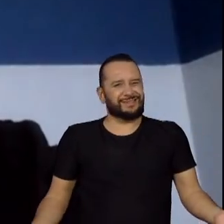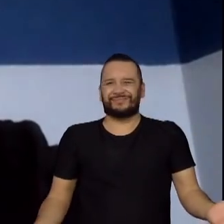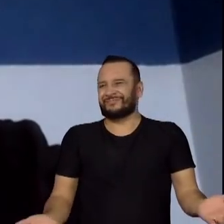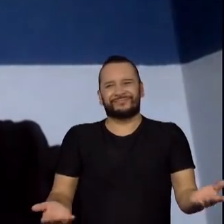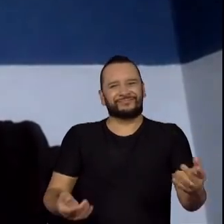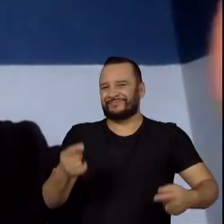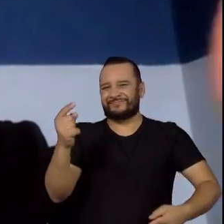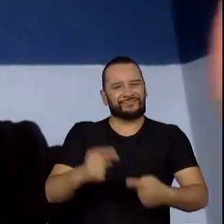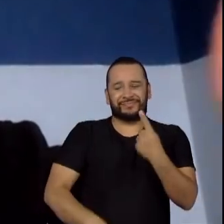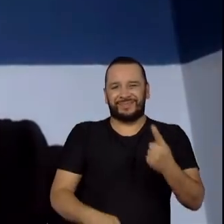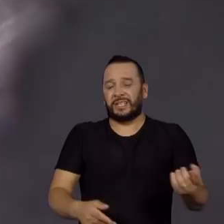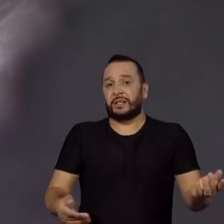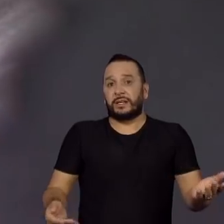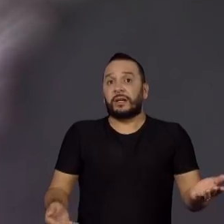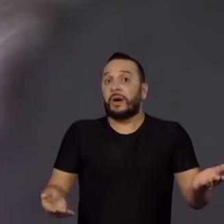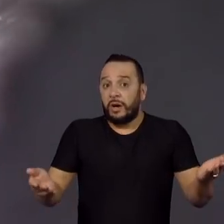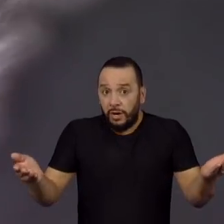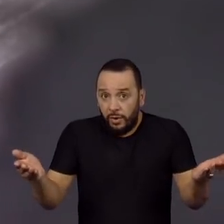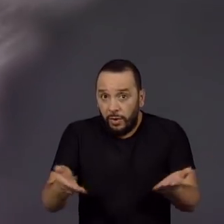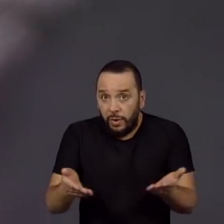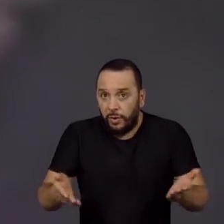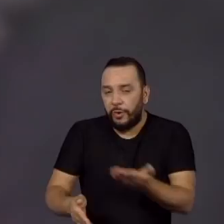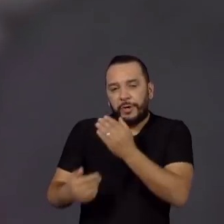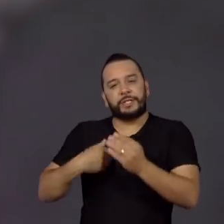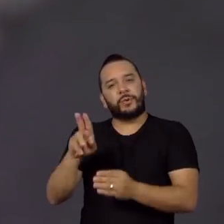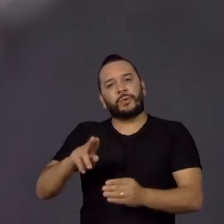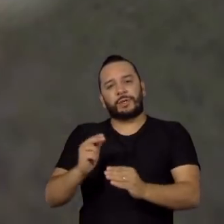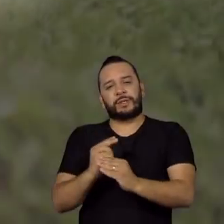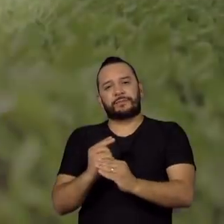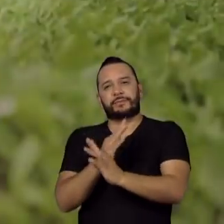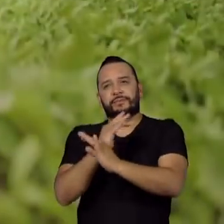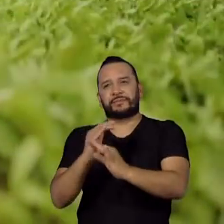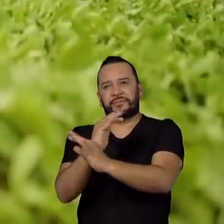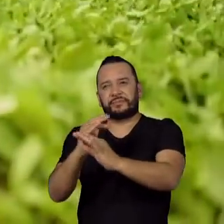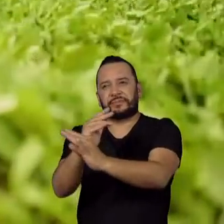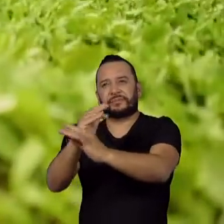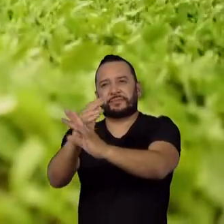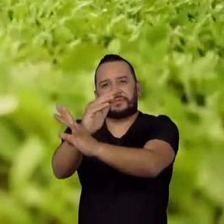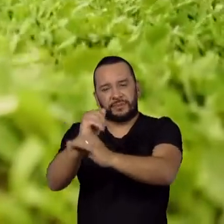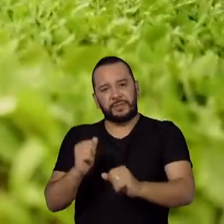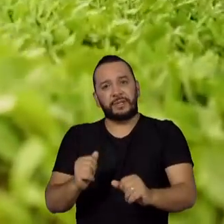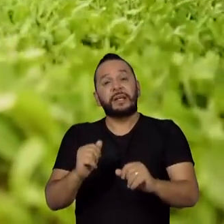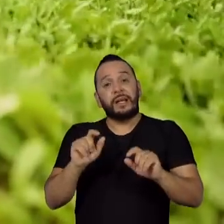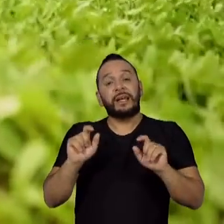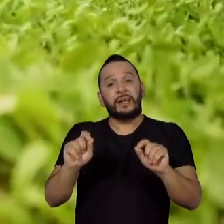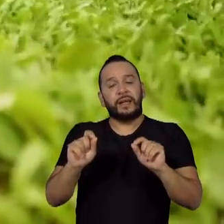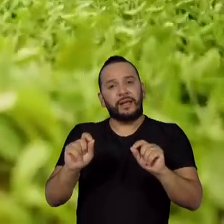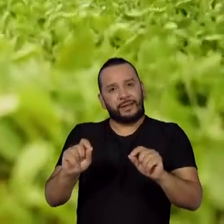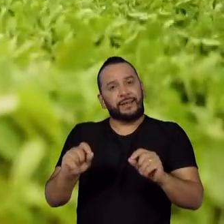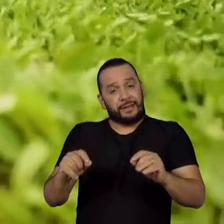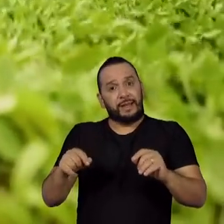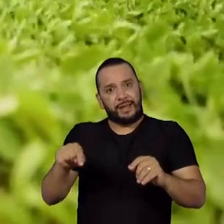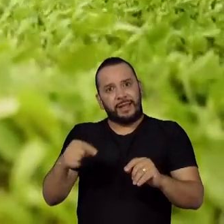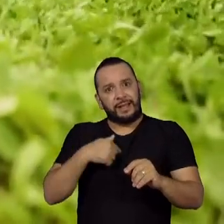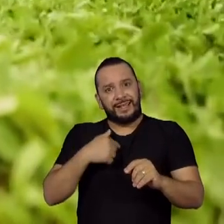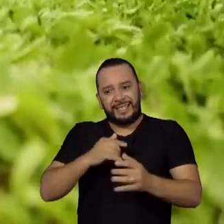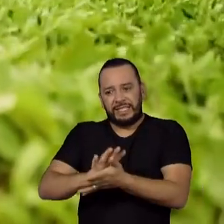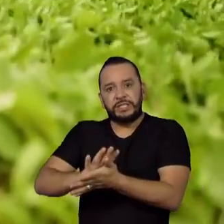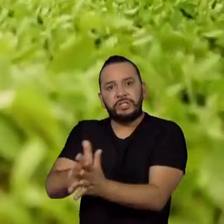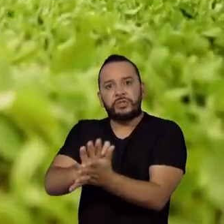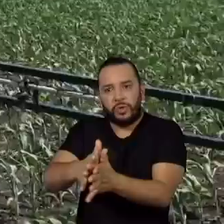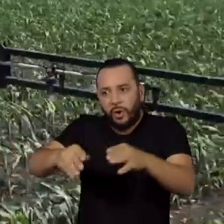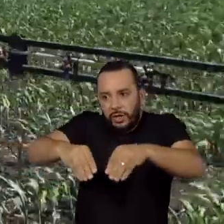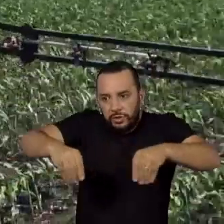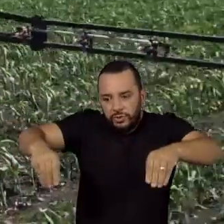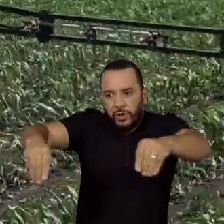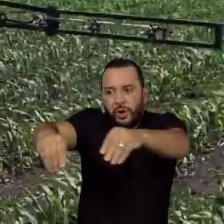sistema atual que usa os químicos, que usa os agrotóxicos, ele degenera o solo. ele torna improdutivo algumas áreas,